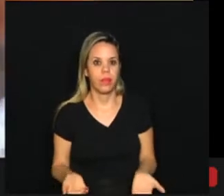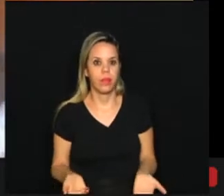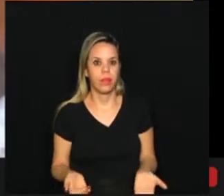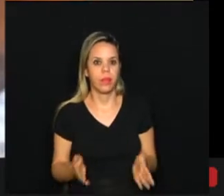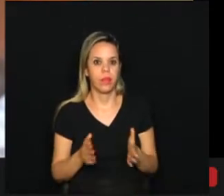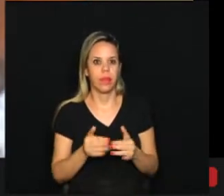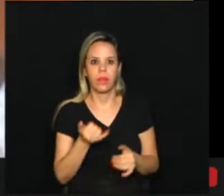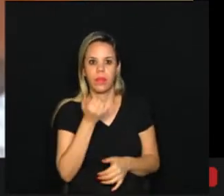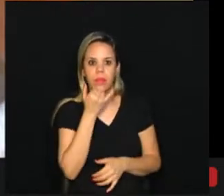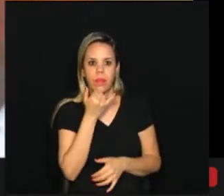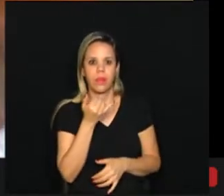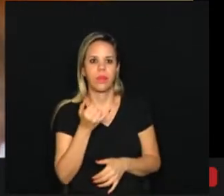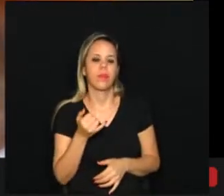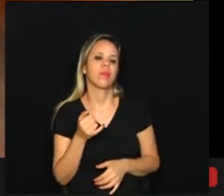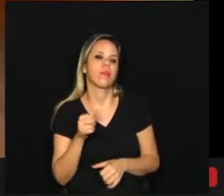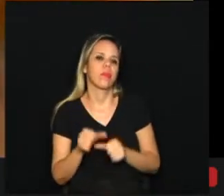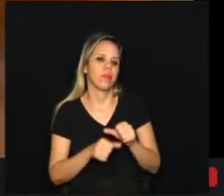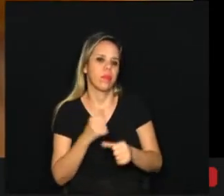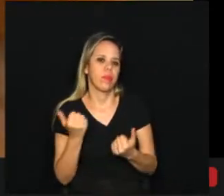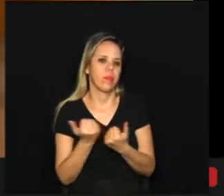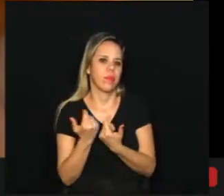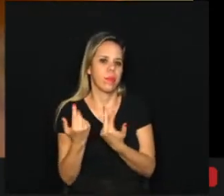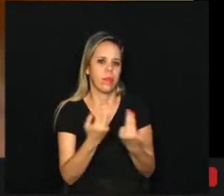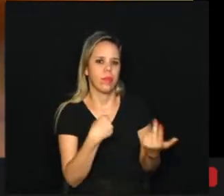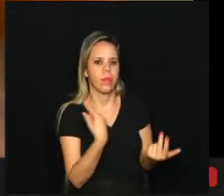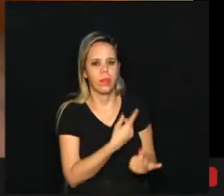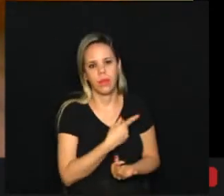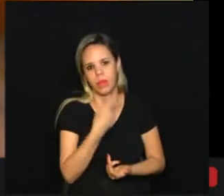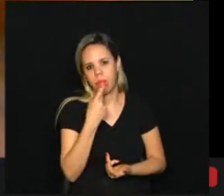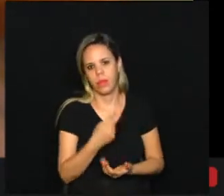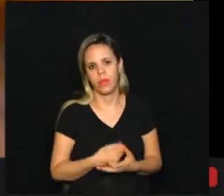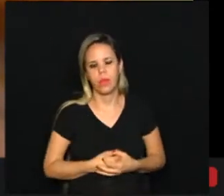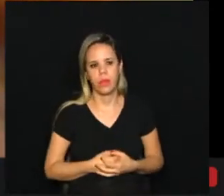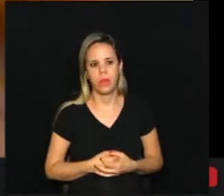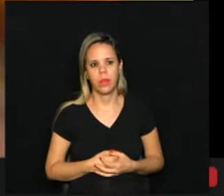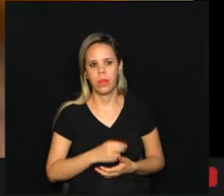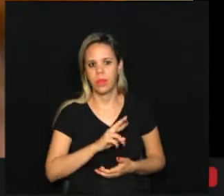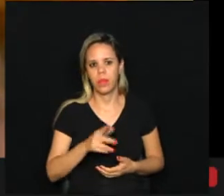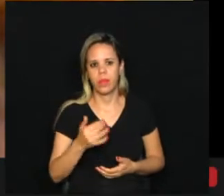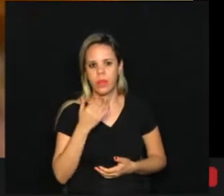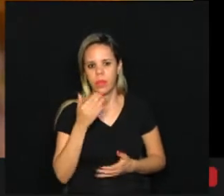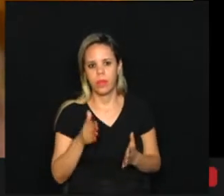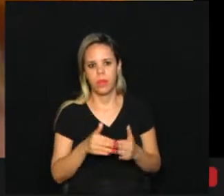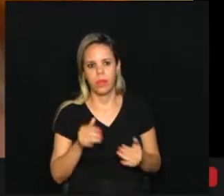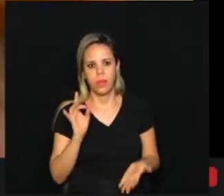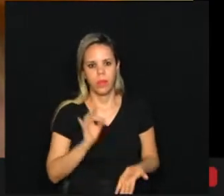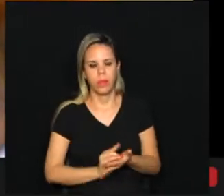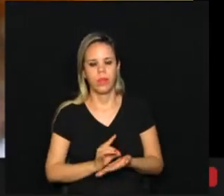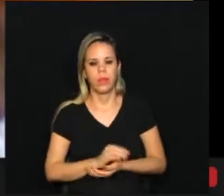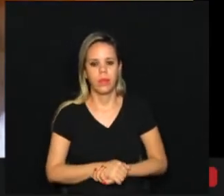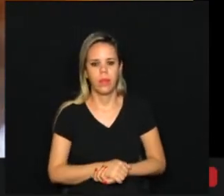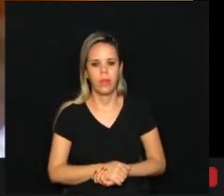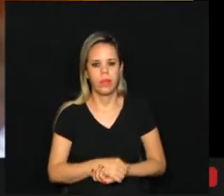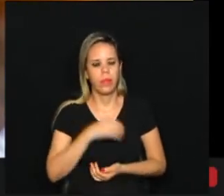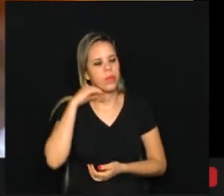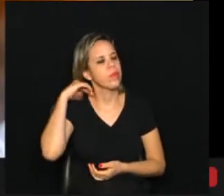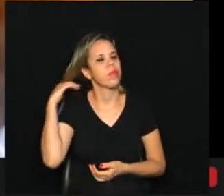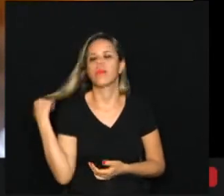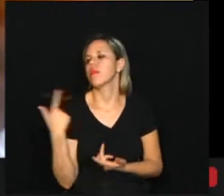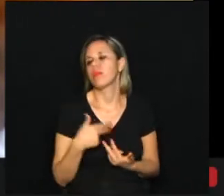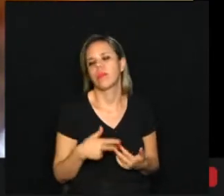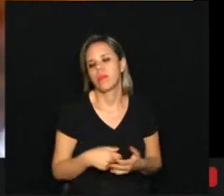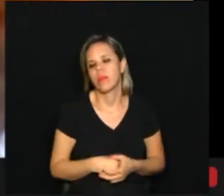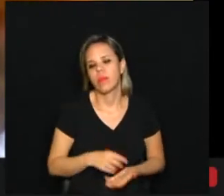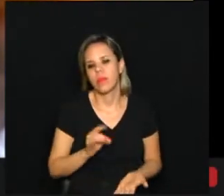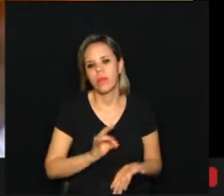pedido de retratação, como nós dissemos, não foi um pedido sincero, né? Ou não foi uma coisa